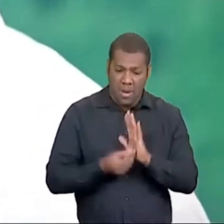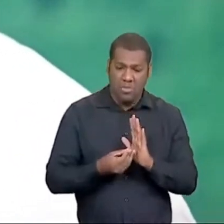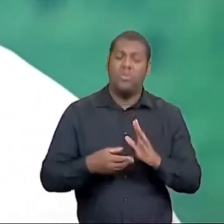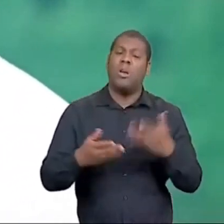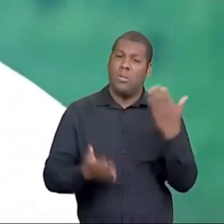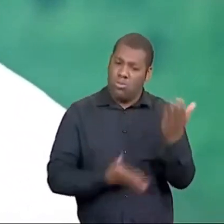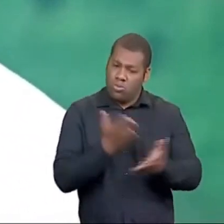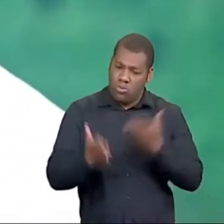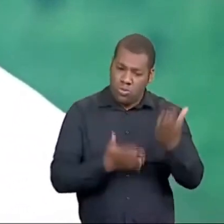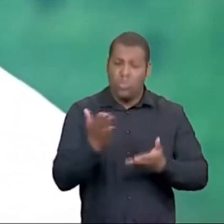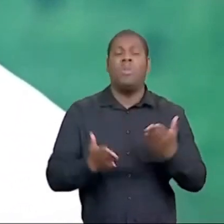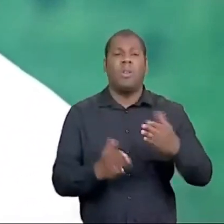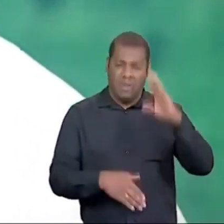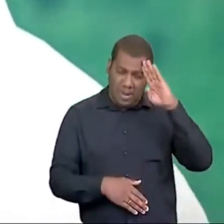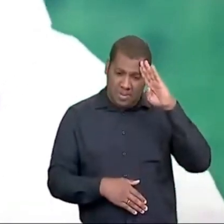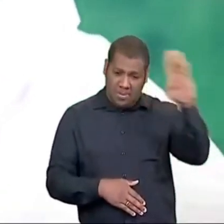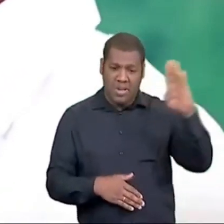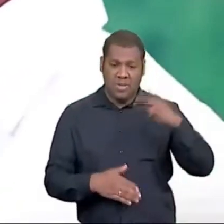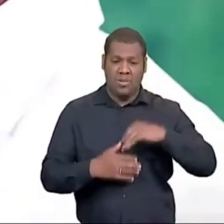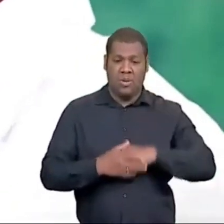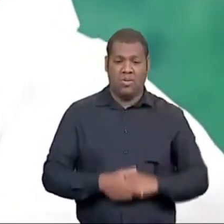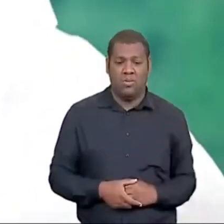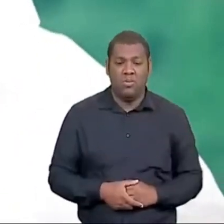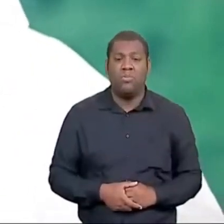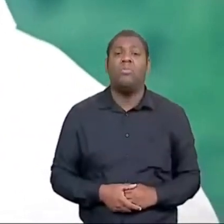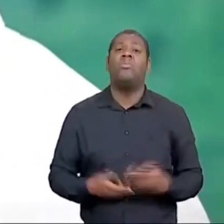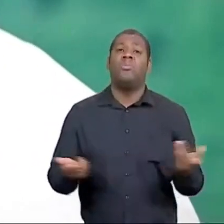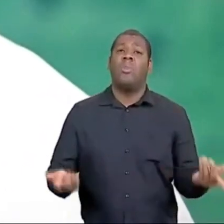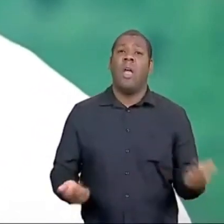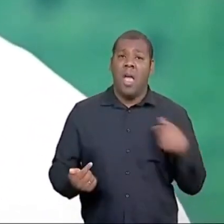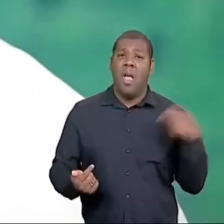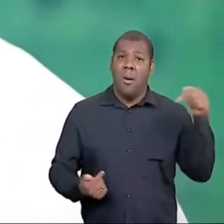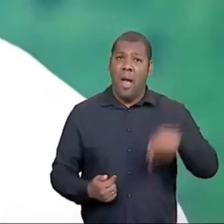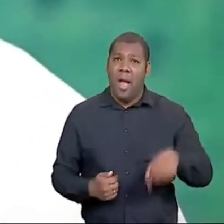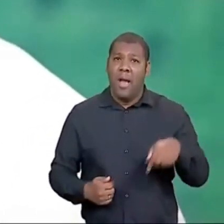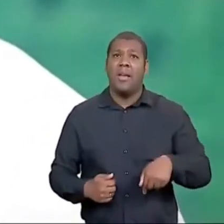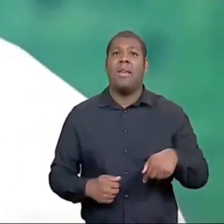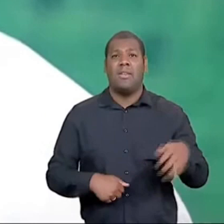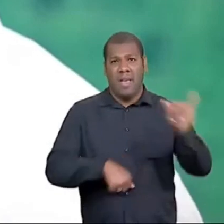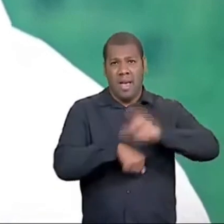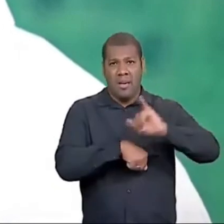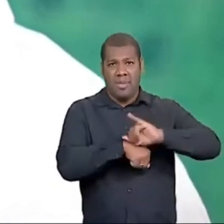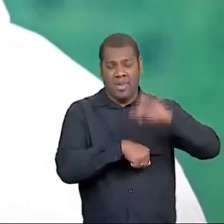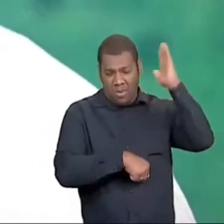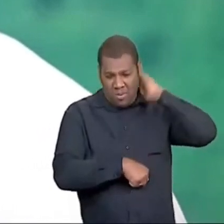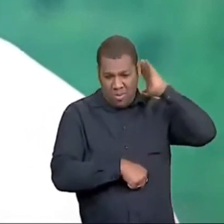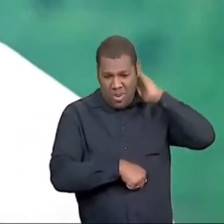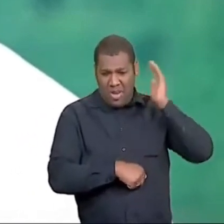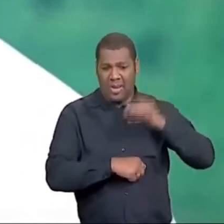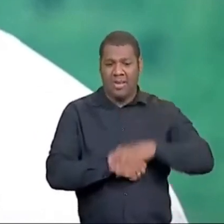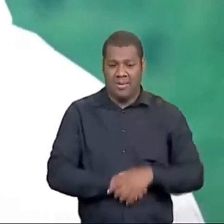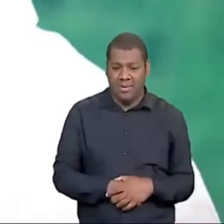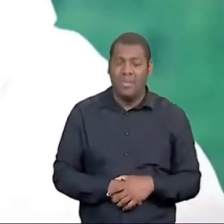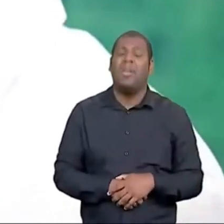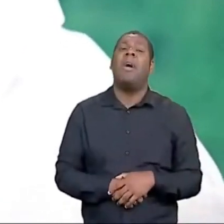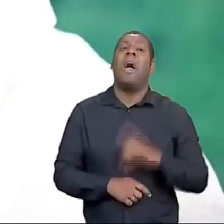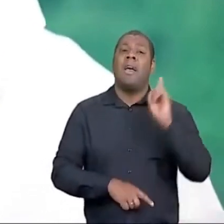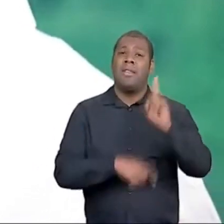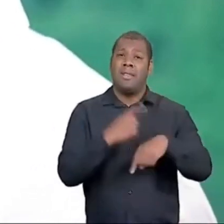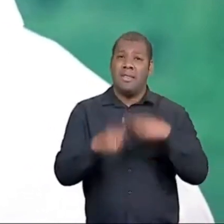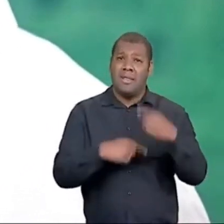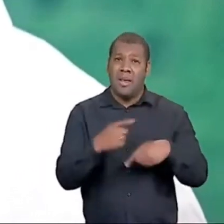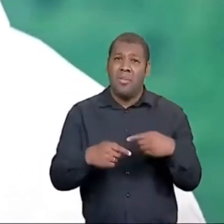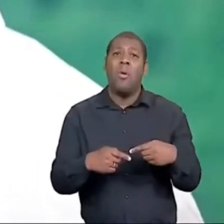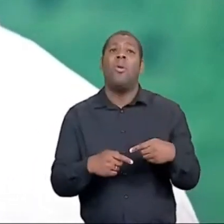Belém fazer essa conversa com você e daqui a pouco nós vamos abrir o encontro com a presença de 8 presidentes, mas